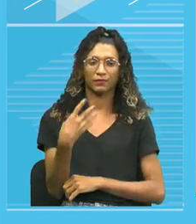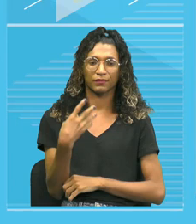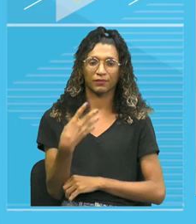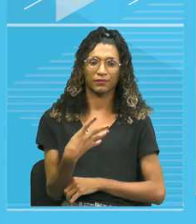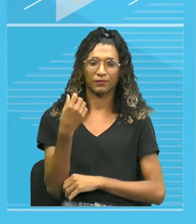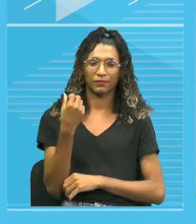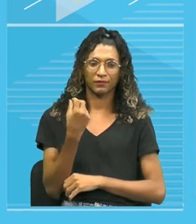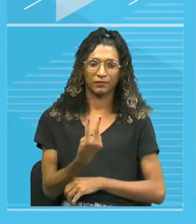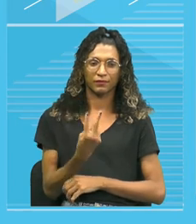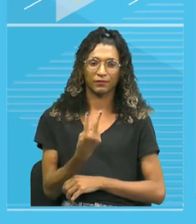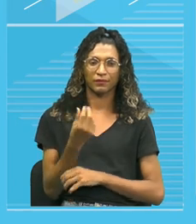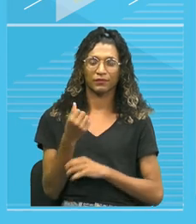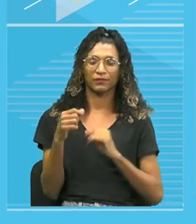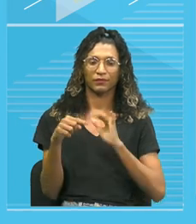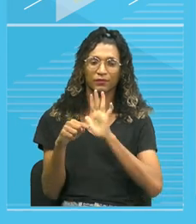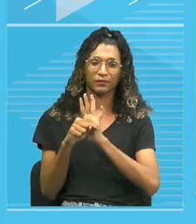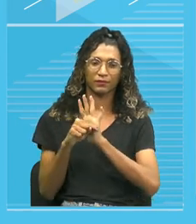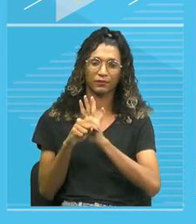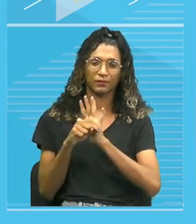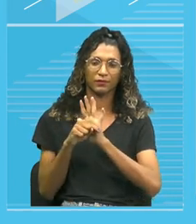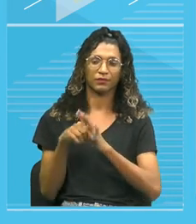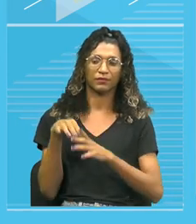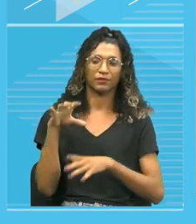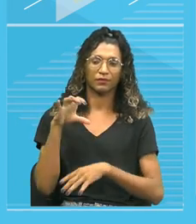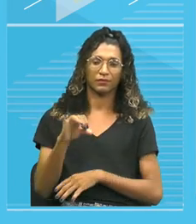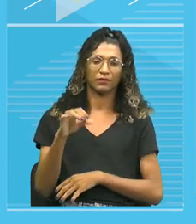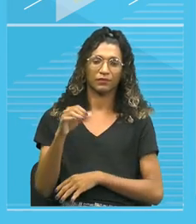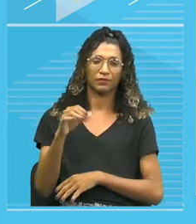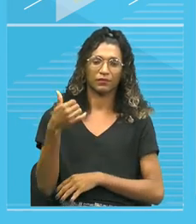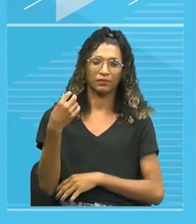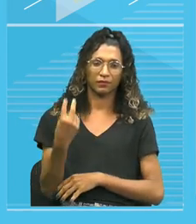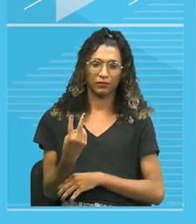menos 912